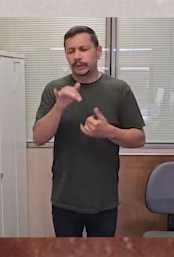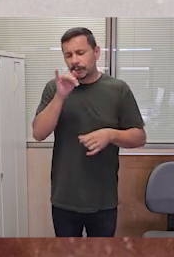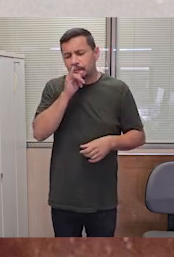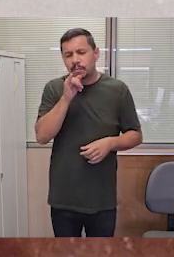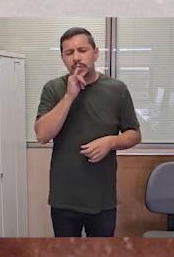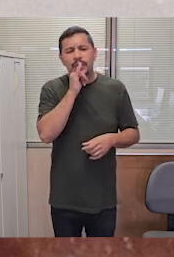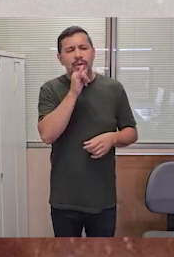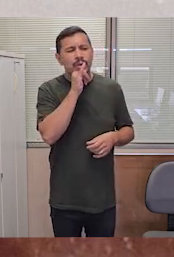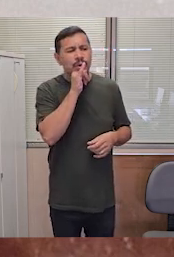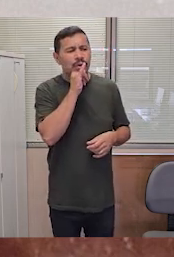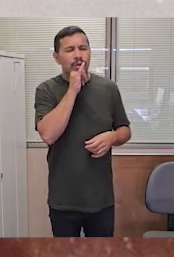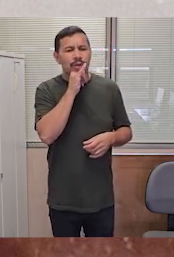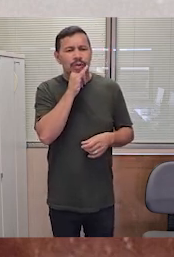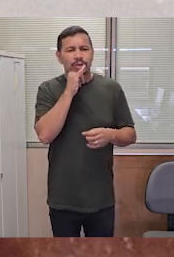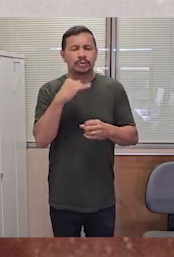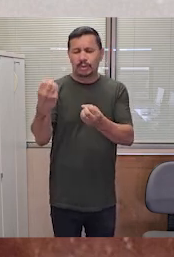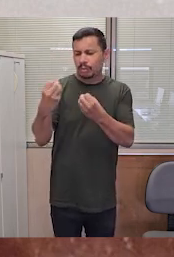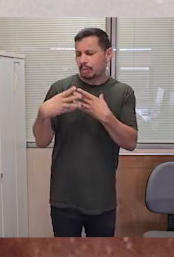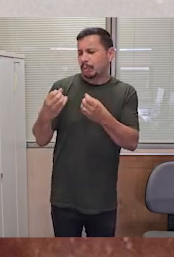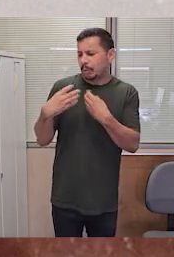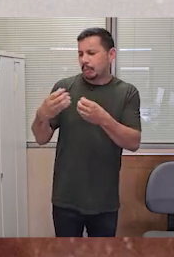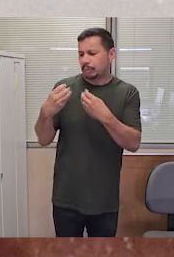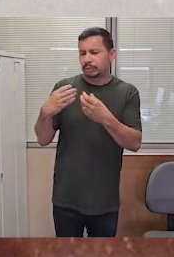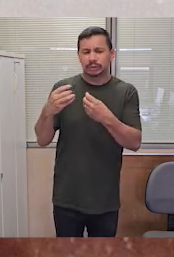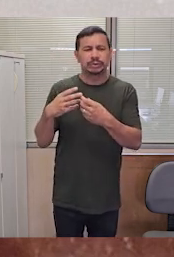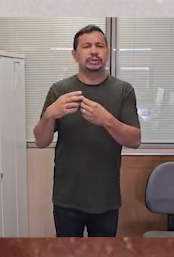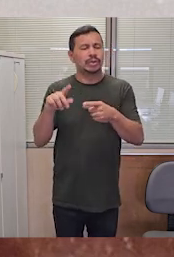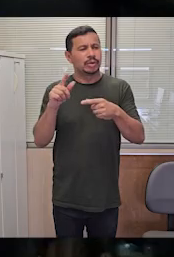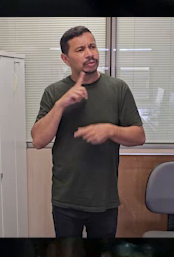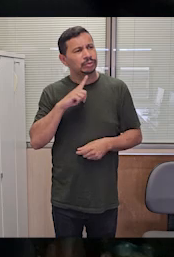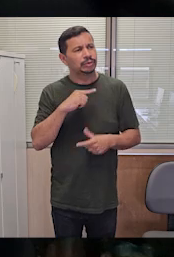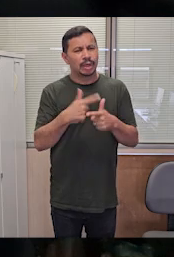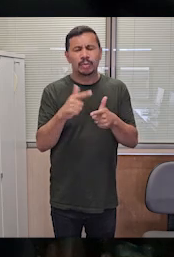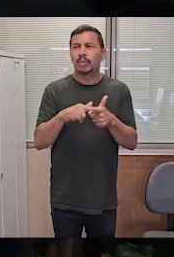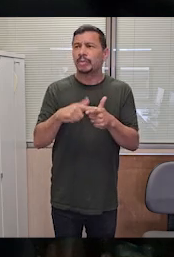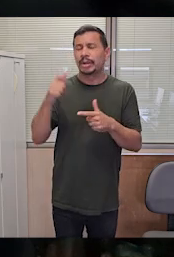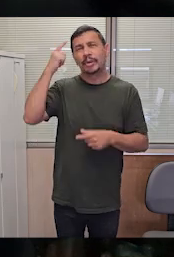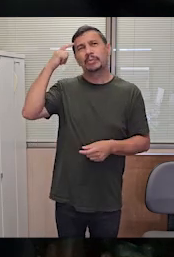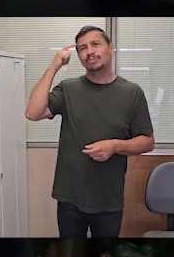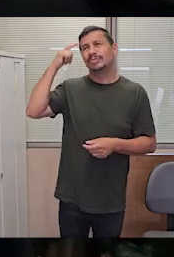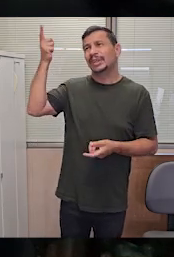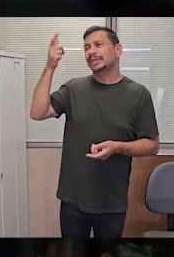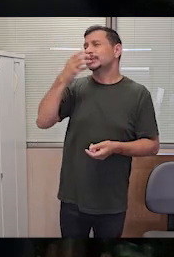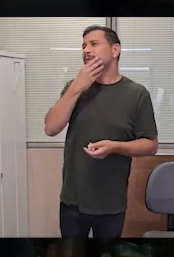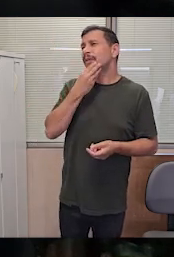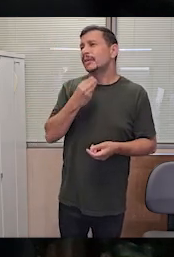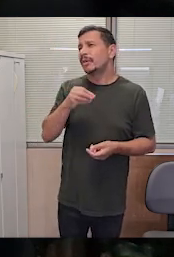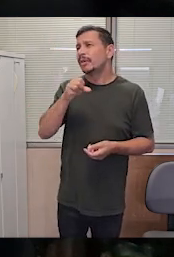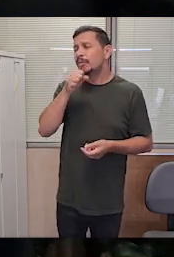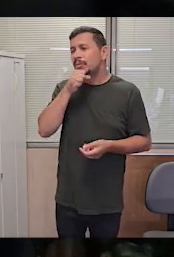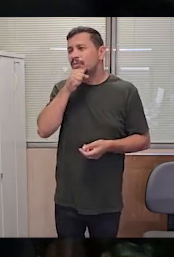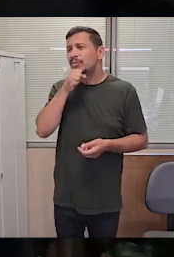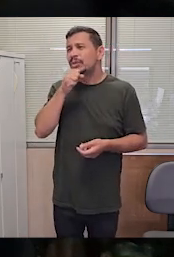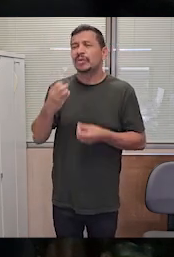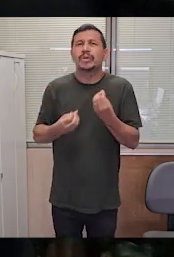como exemplo, me deixa uma aula. E quando eu tenho qualquer tipo de problema, eu recorro à forma como ele